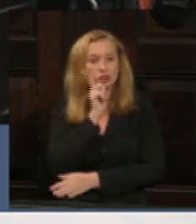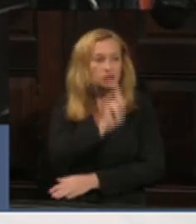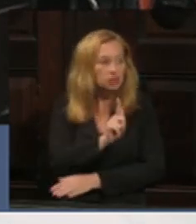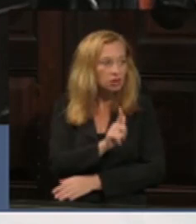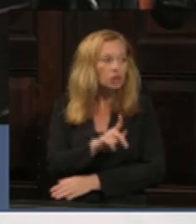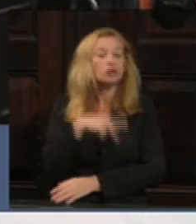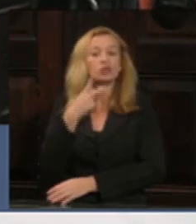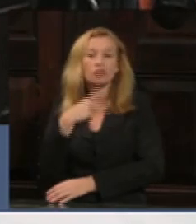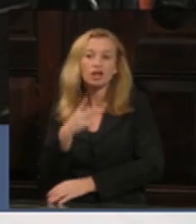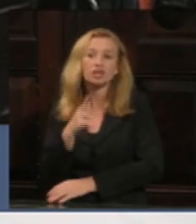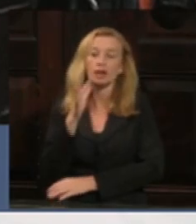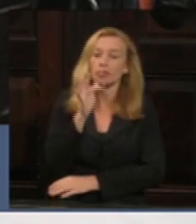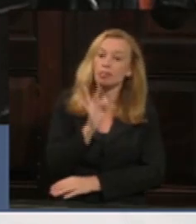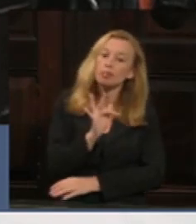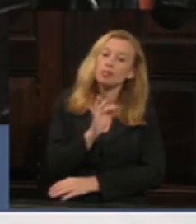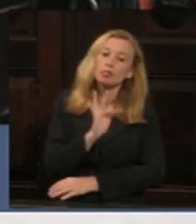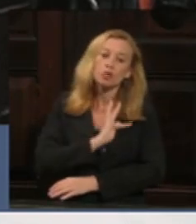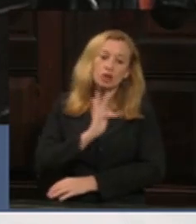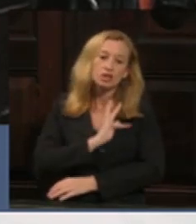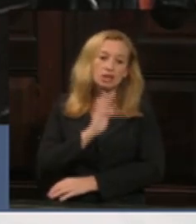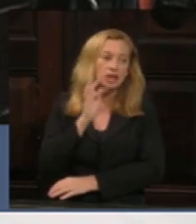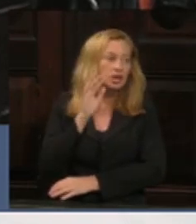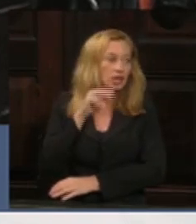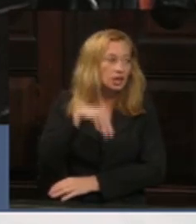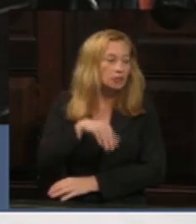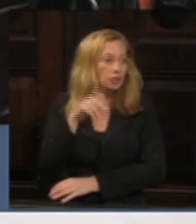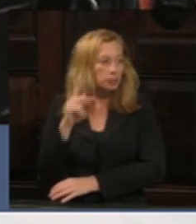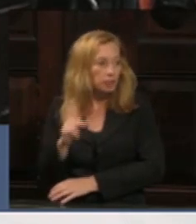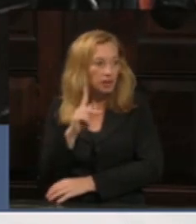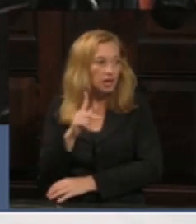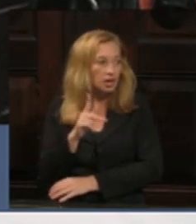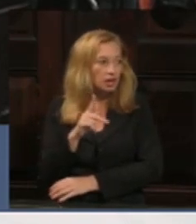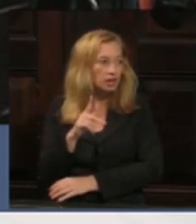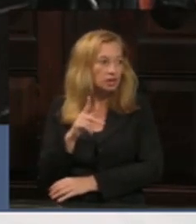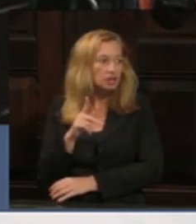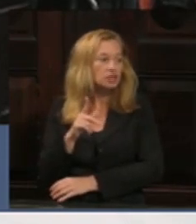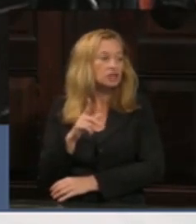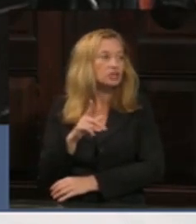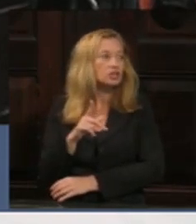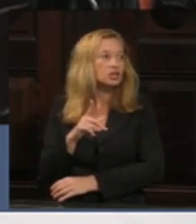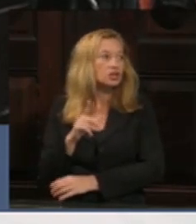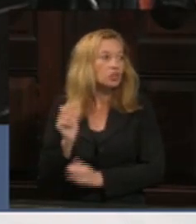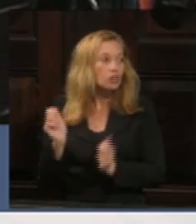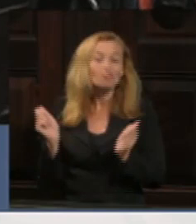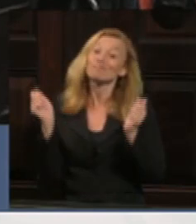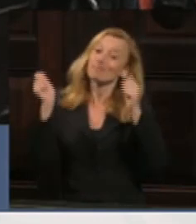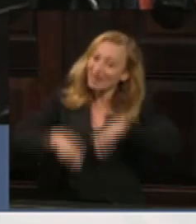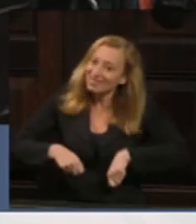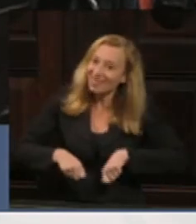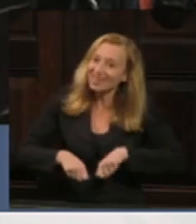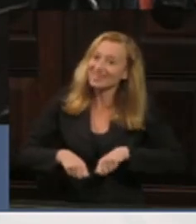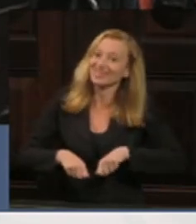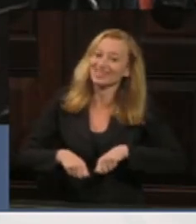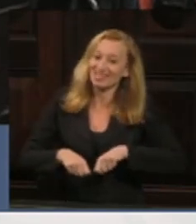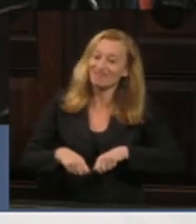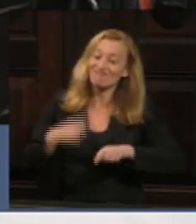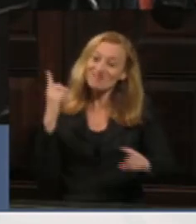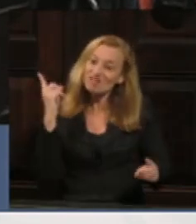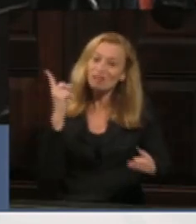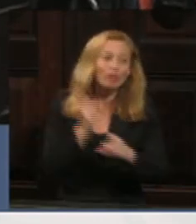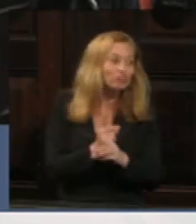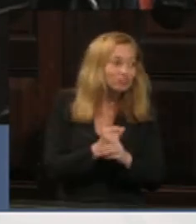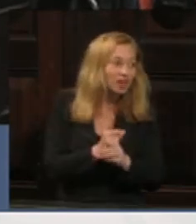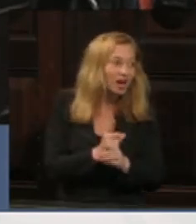a capacidade de antecipar a ação, por isso que foi às 4h30 da manhã, e